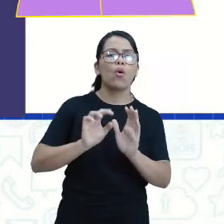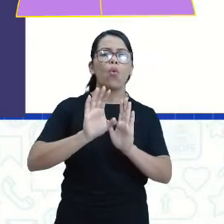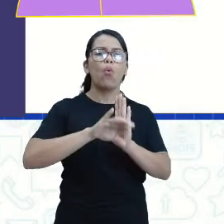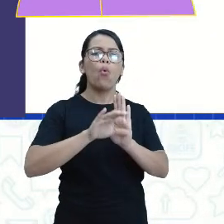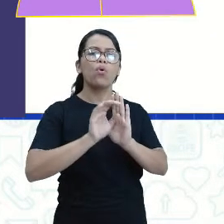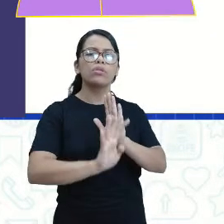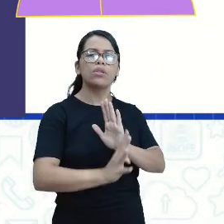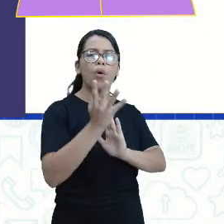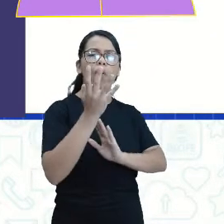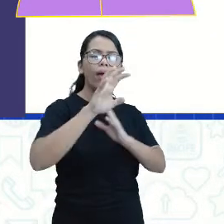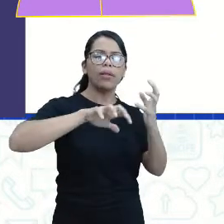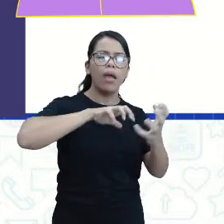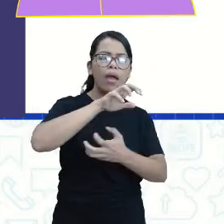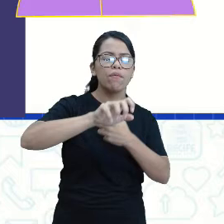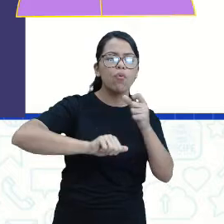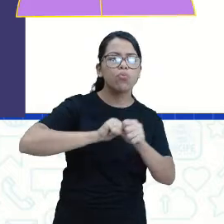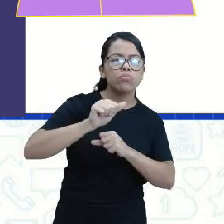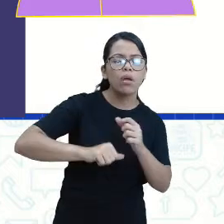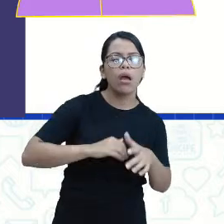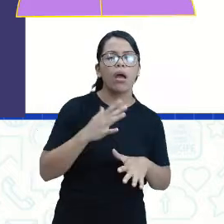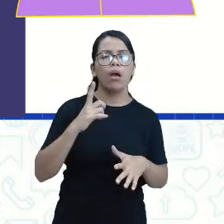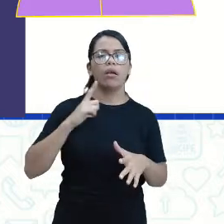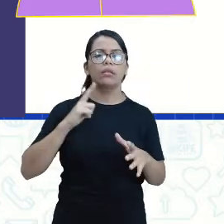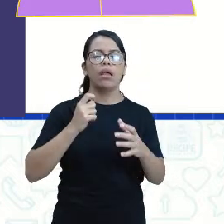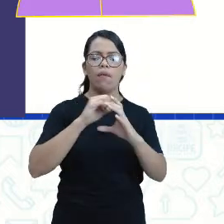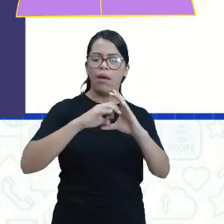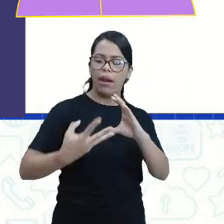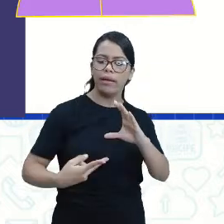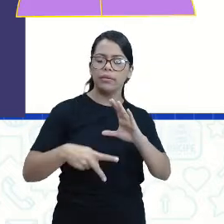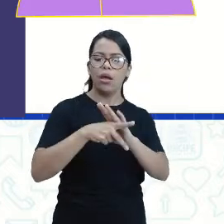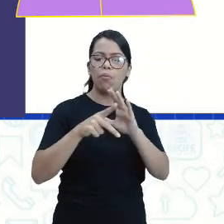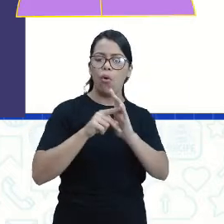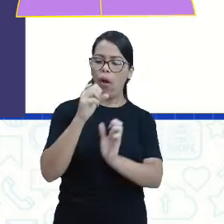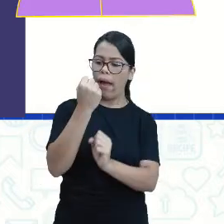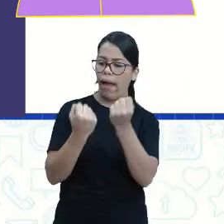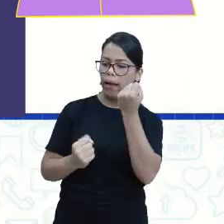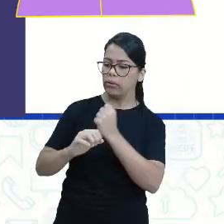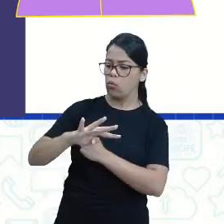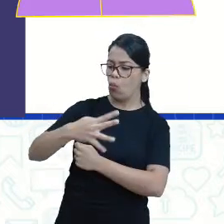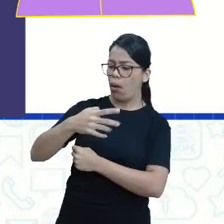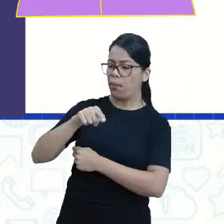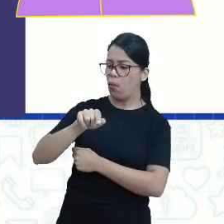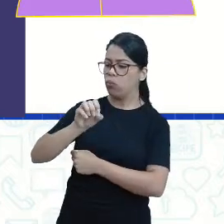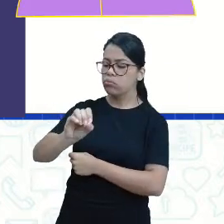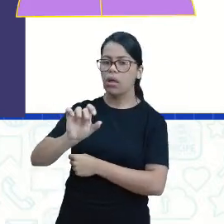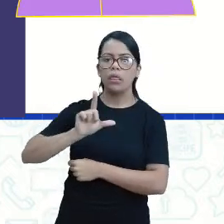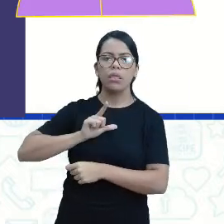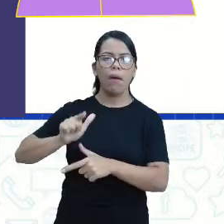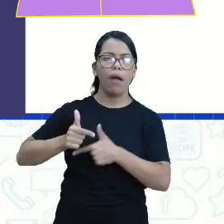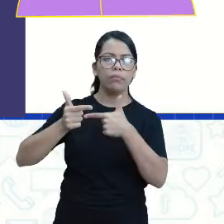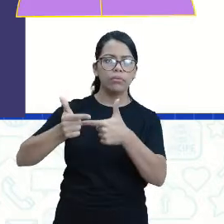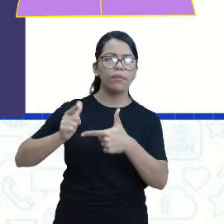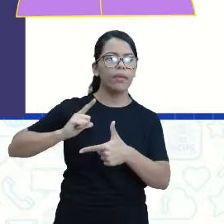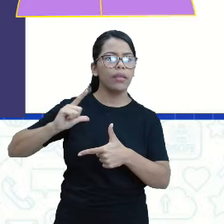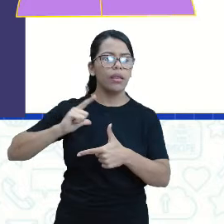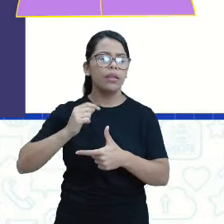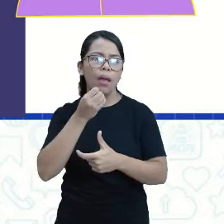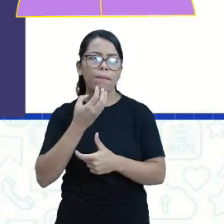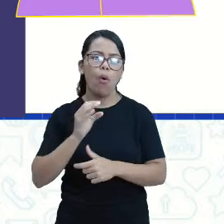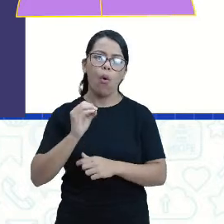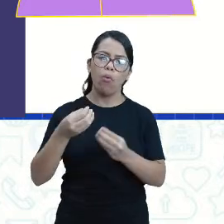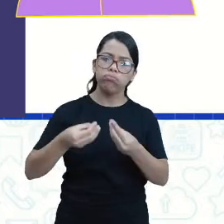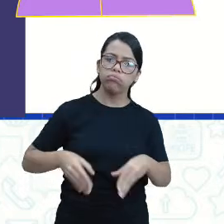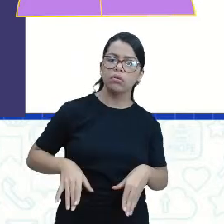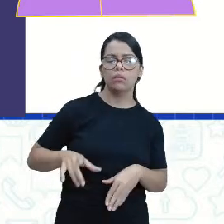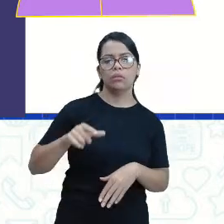quarta revolução, histórico na composição, característica, a indústria 4.0, desafio, vantagem e desvantagem. Isso a gente